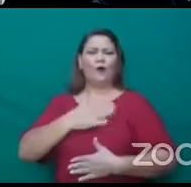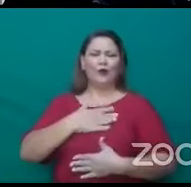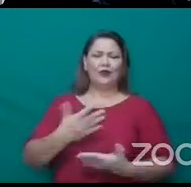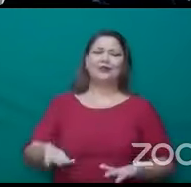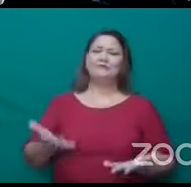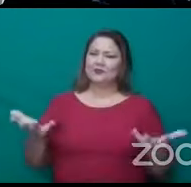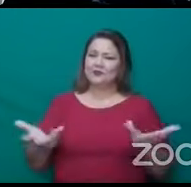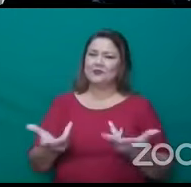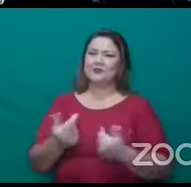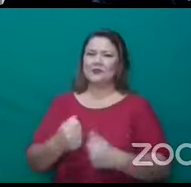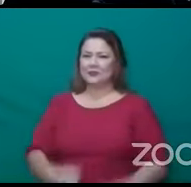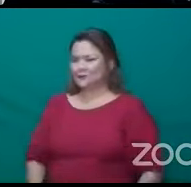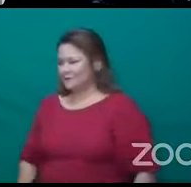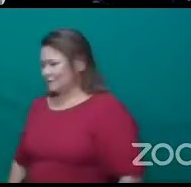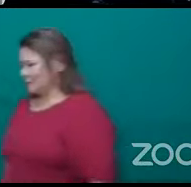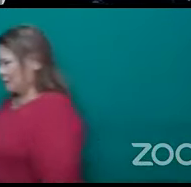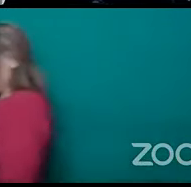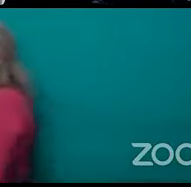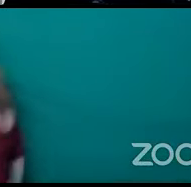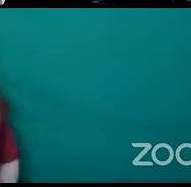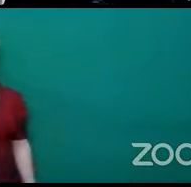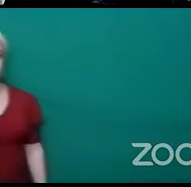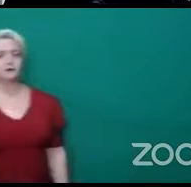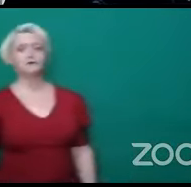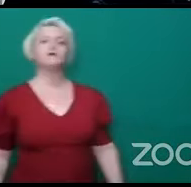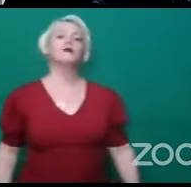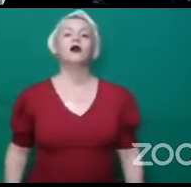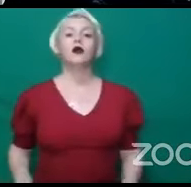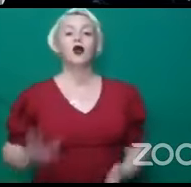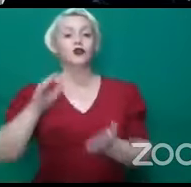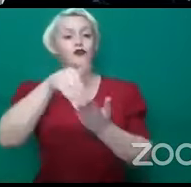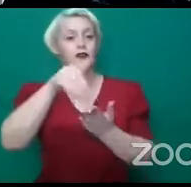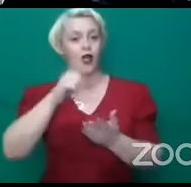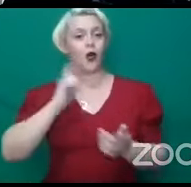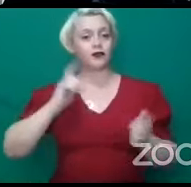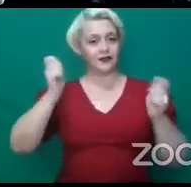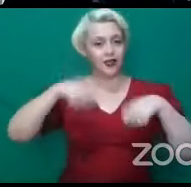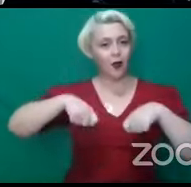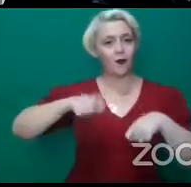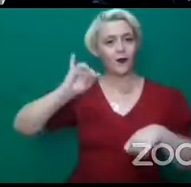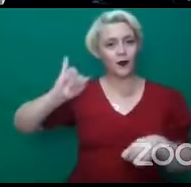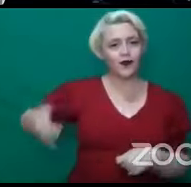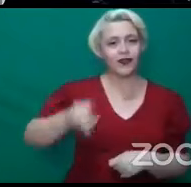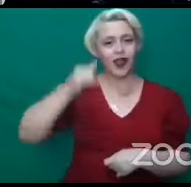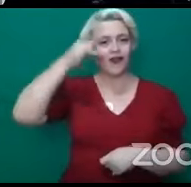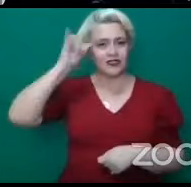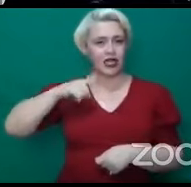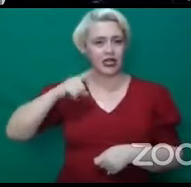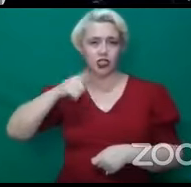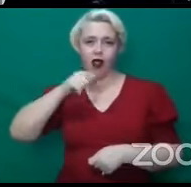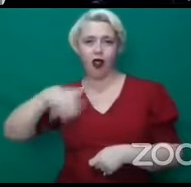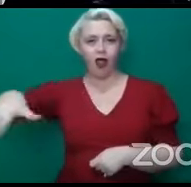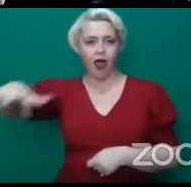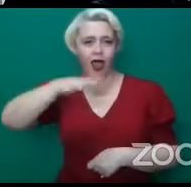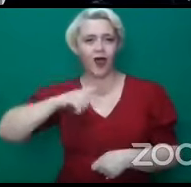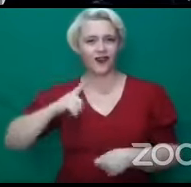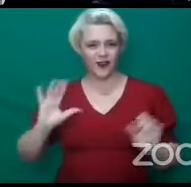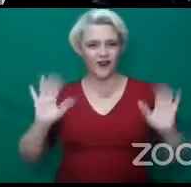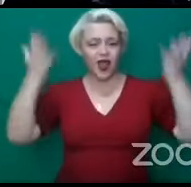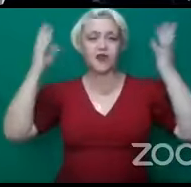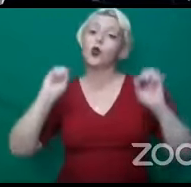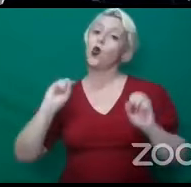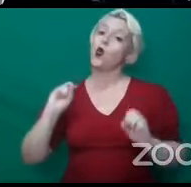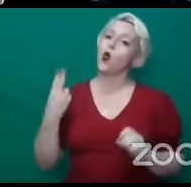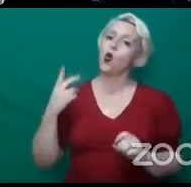maravilhoso. No final, eu vou aproveitar um pouco a fazenda. Tinha algum lago, alguma coisa? Como é que Olha, foi? Foi nem deu festa, todo mundo estava tempo.